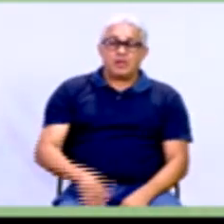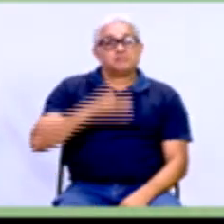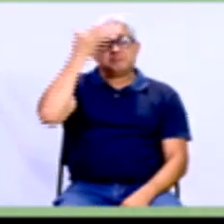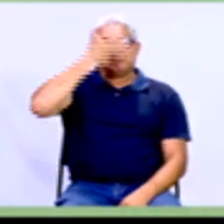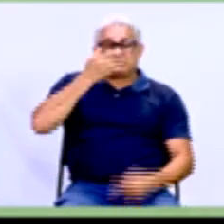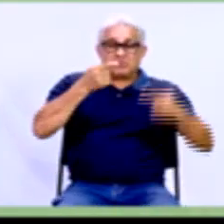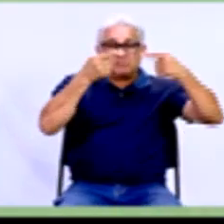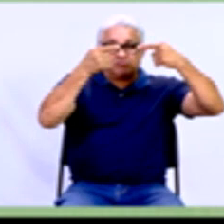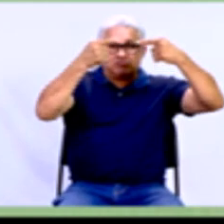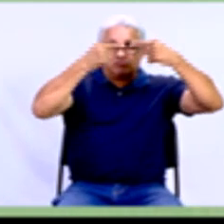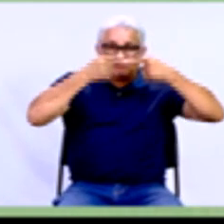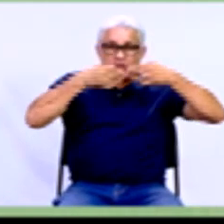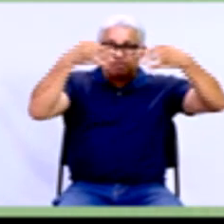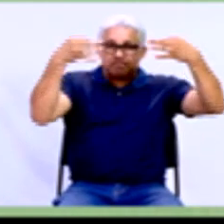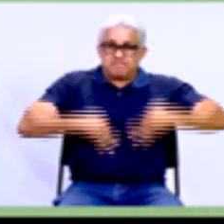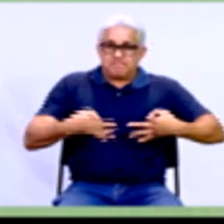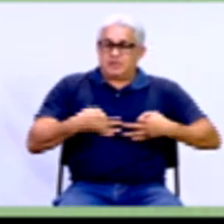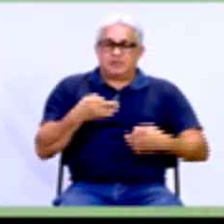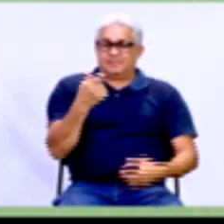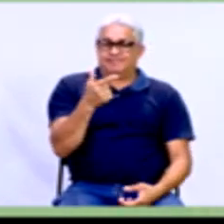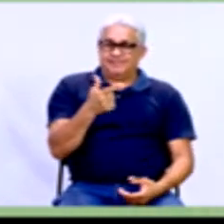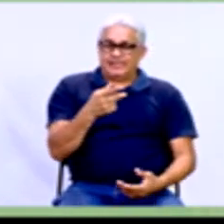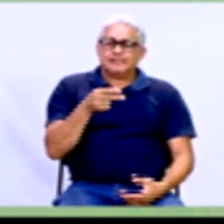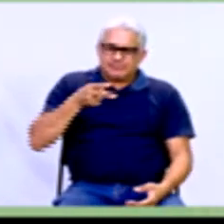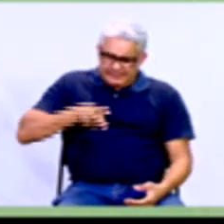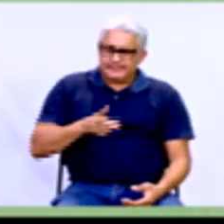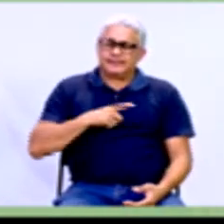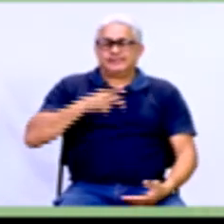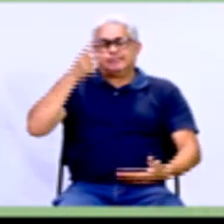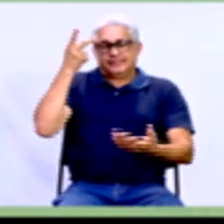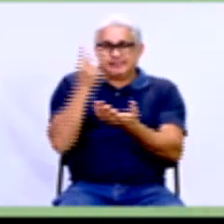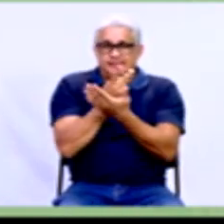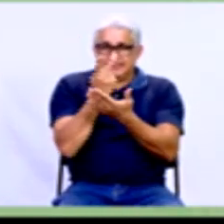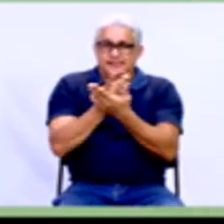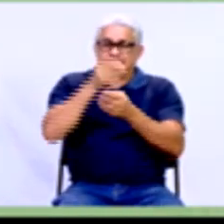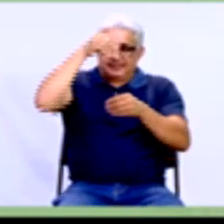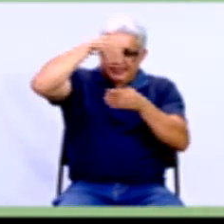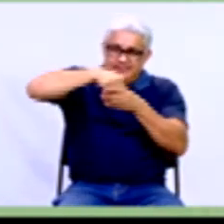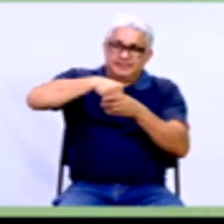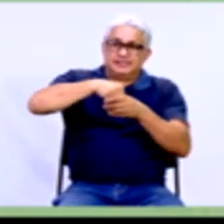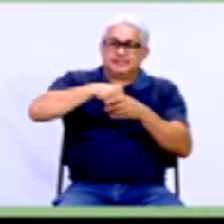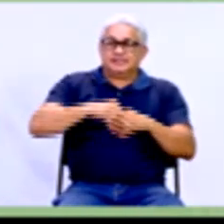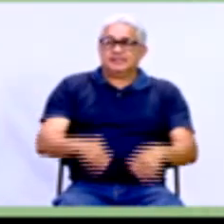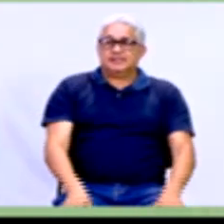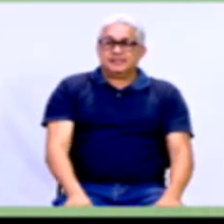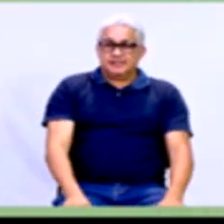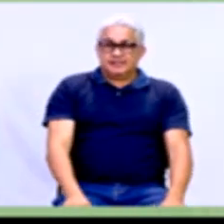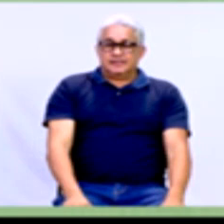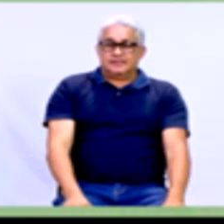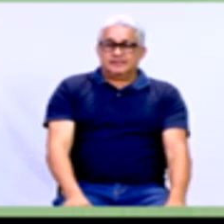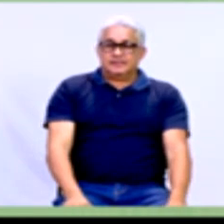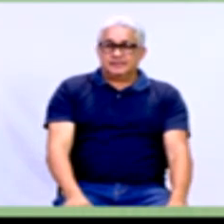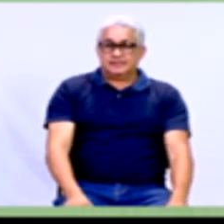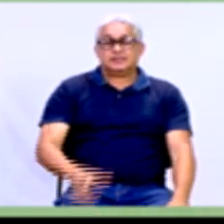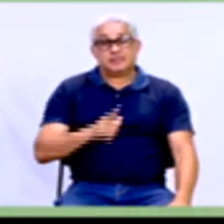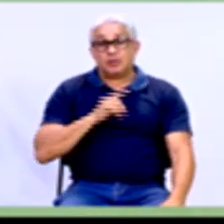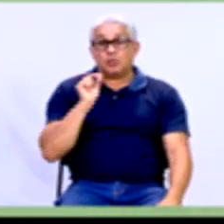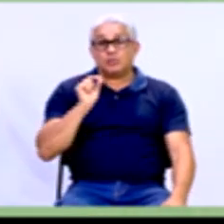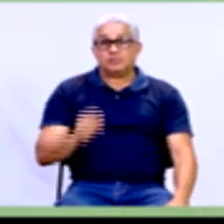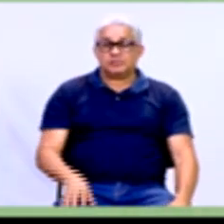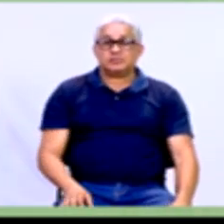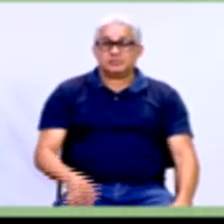correlação perfeita, então sempre vai ter um erro. Então aqui, uma margem de erro no caso. Então aqui nesse caso a gente teria